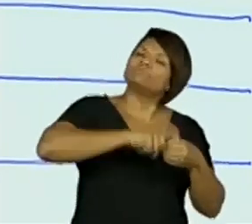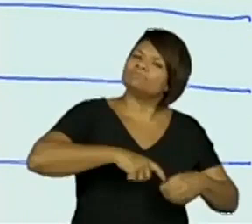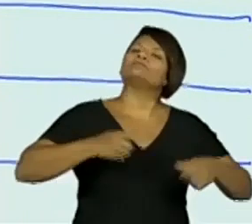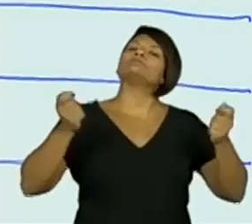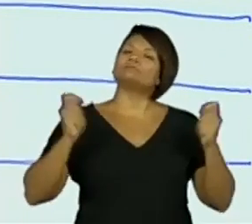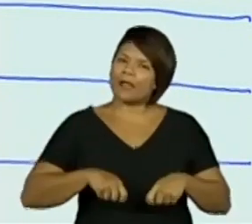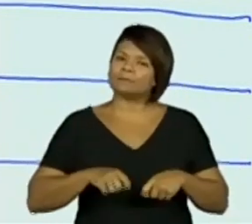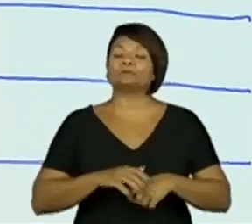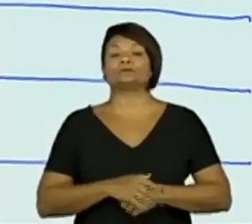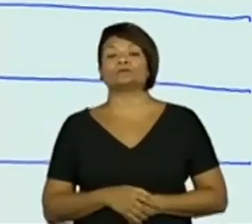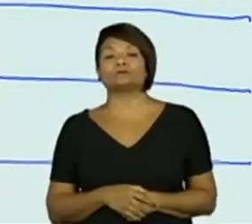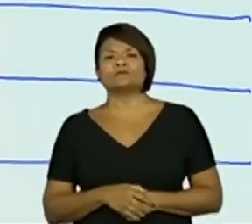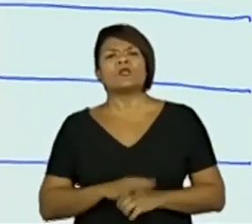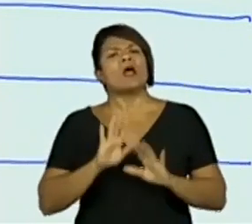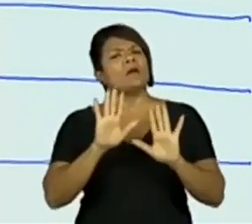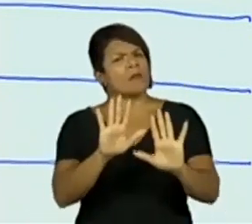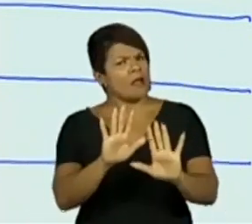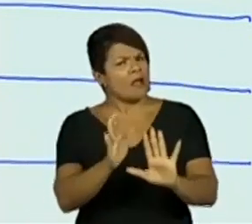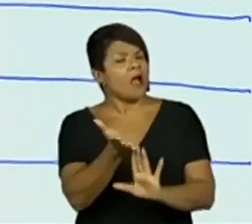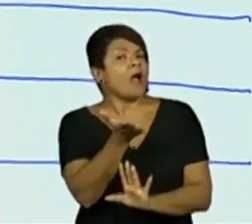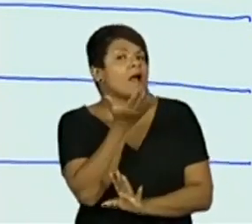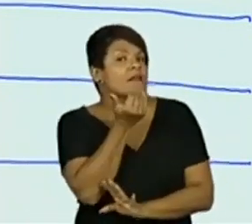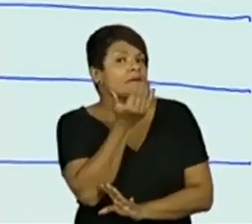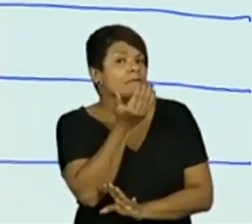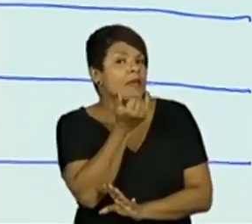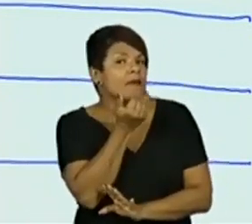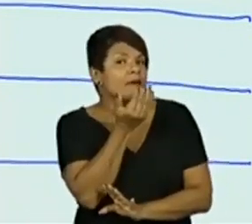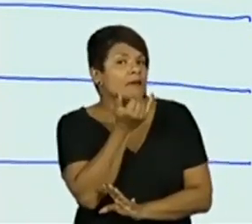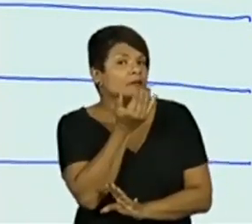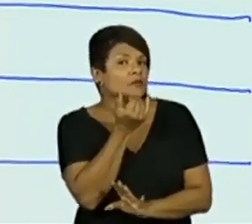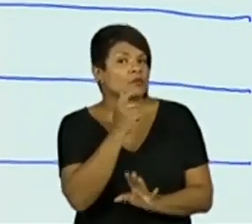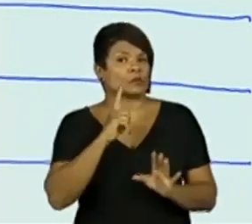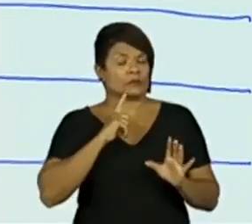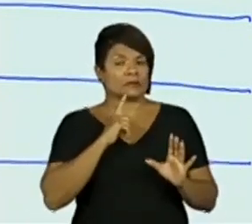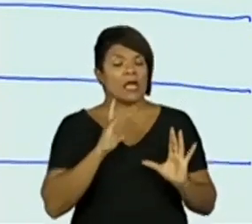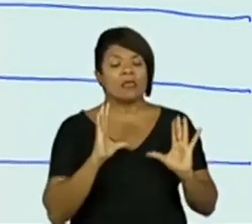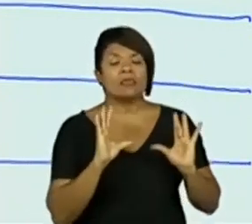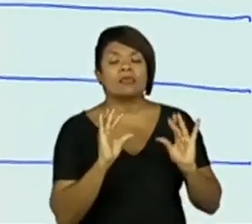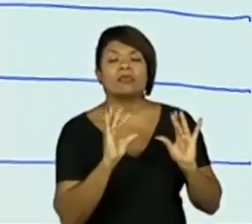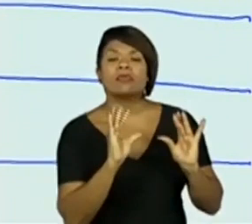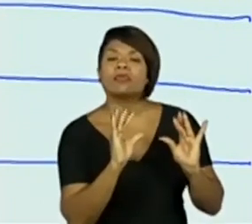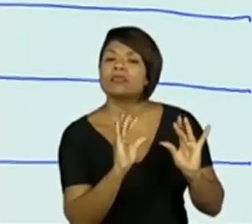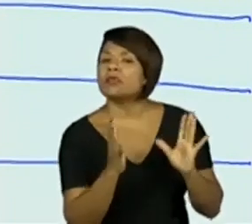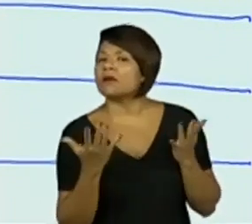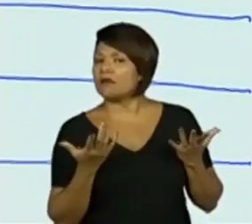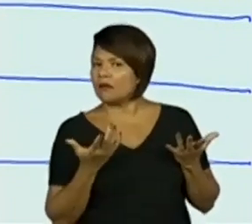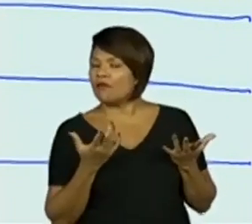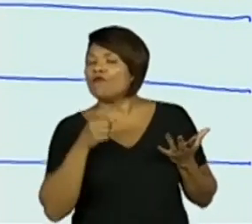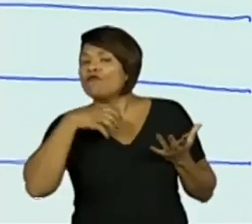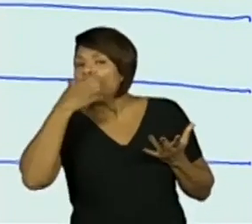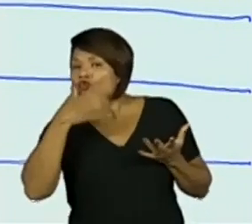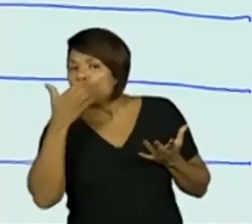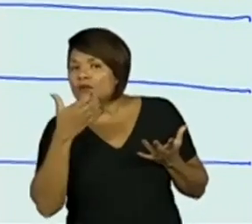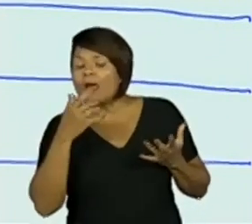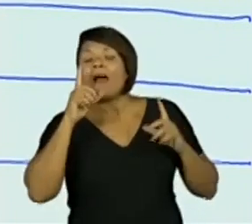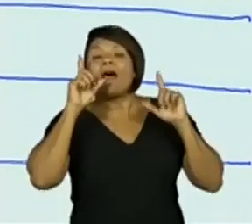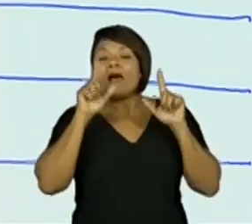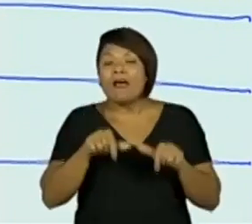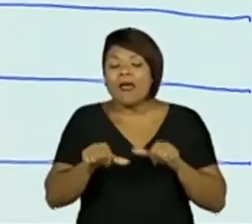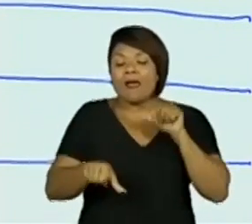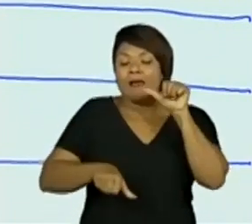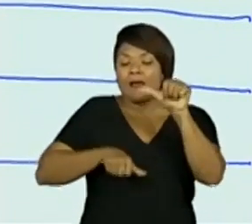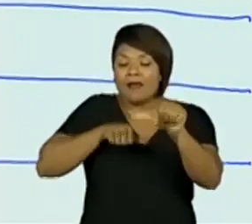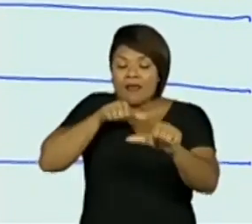O cozimento dos alimentos, o amadurecimento de frutas, são transformações